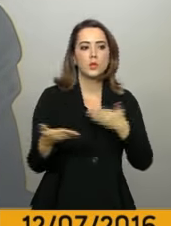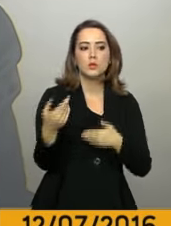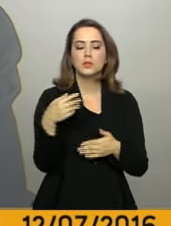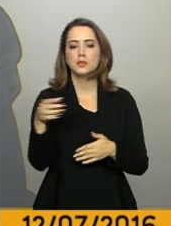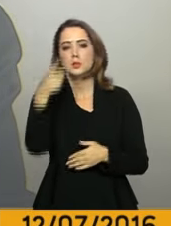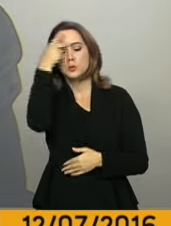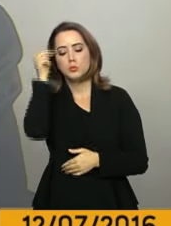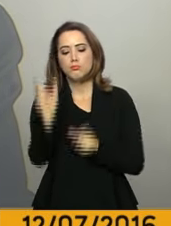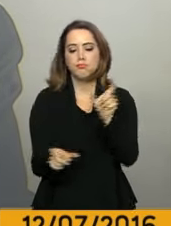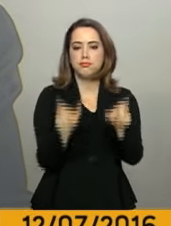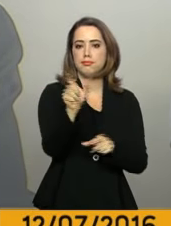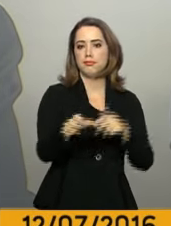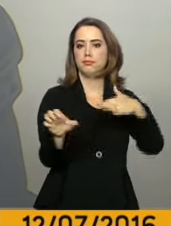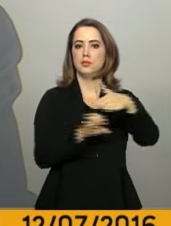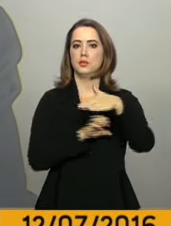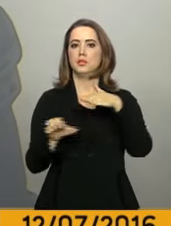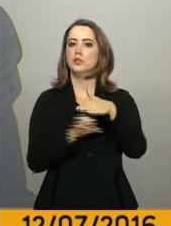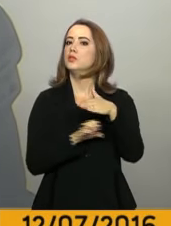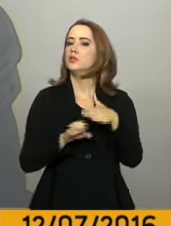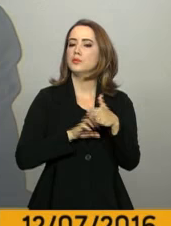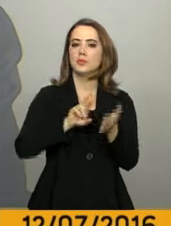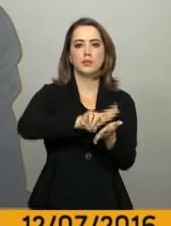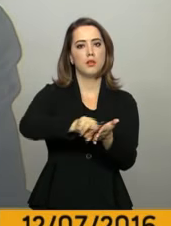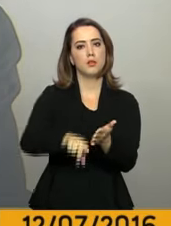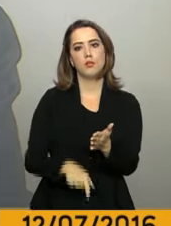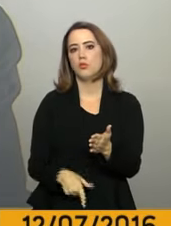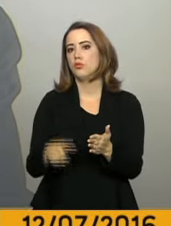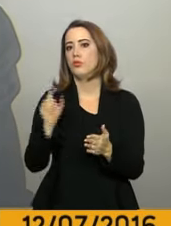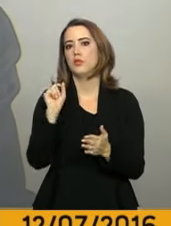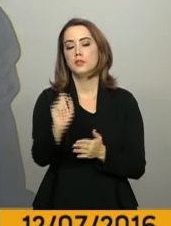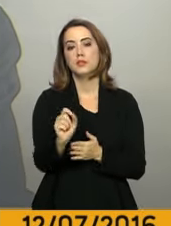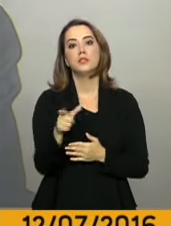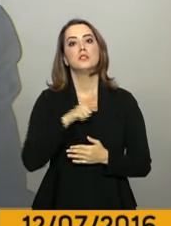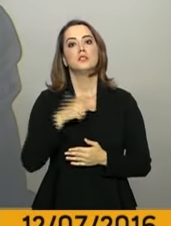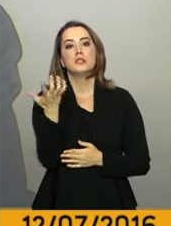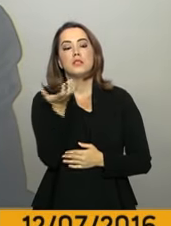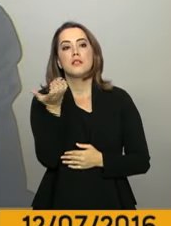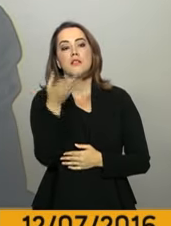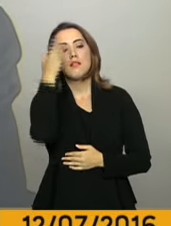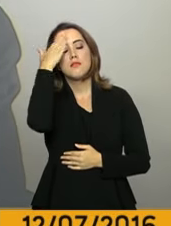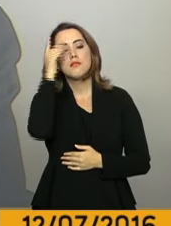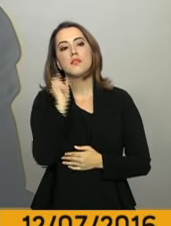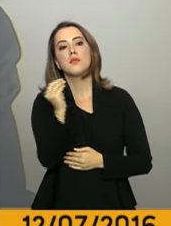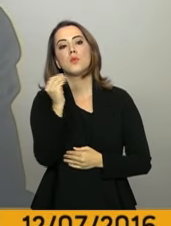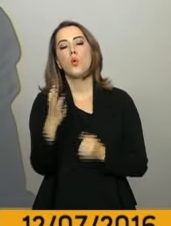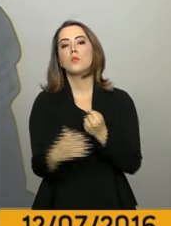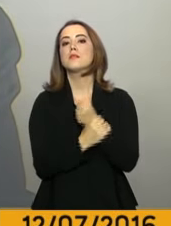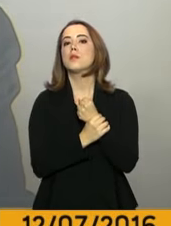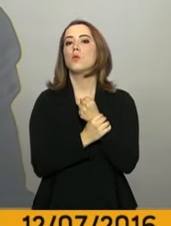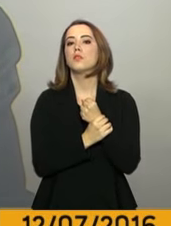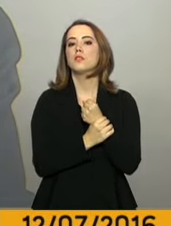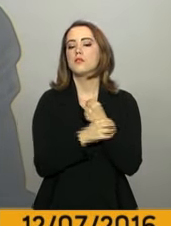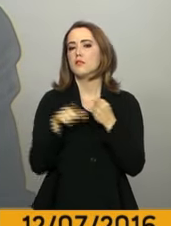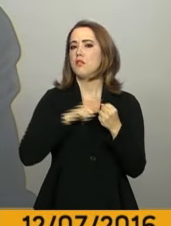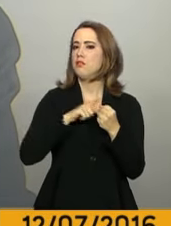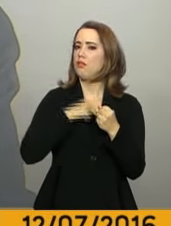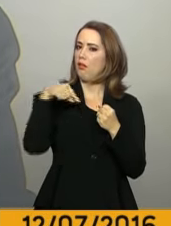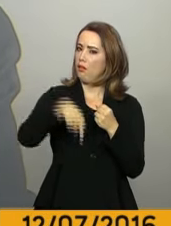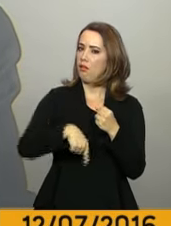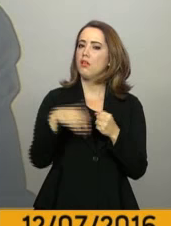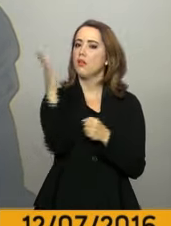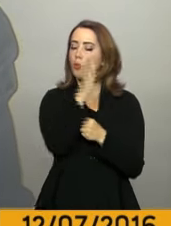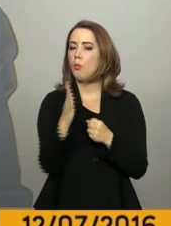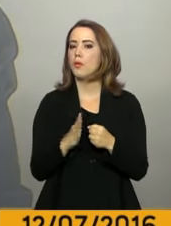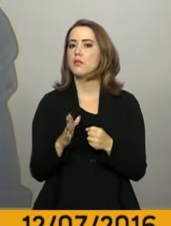eh seja do país o estrangeiros que querem saber qual é a segurança contratual que existe eu acho até muito estranho